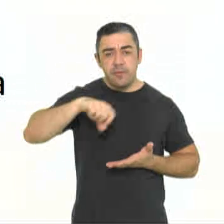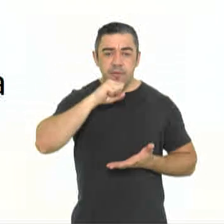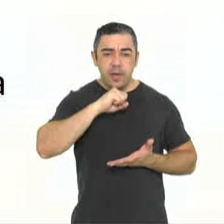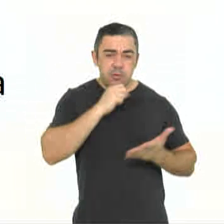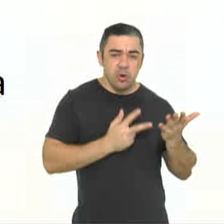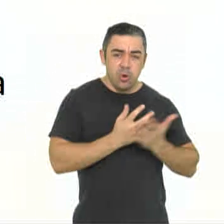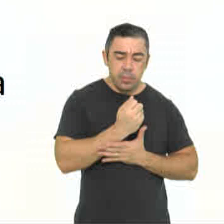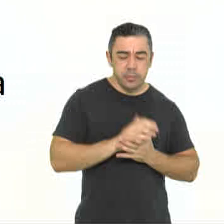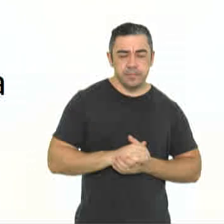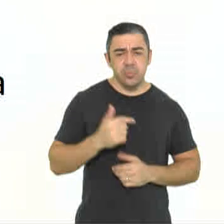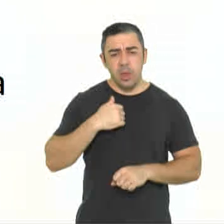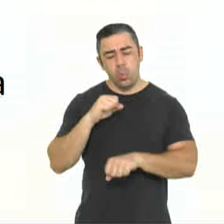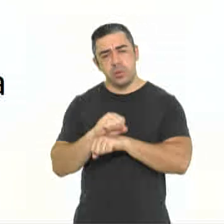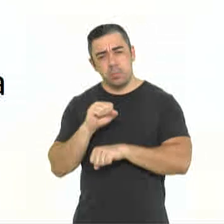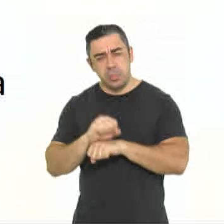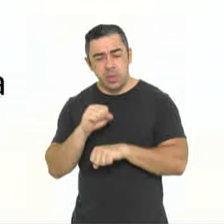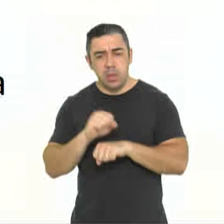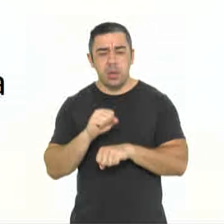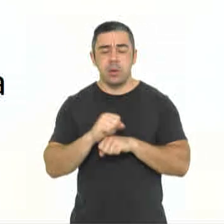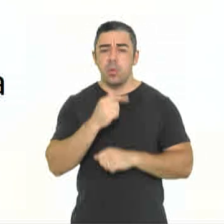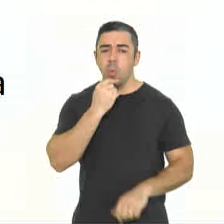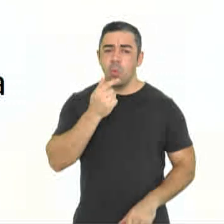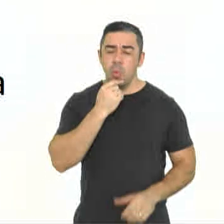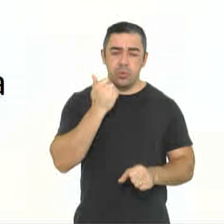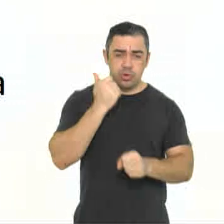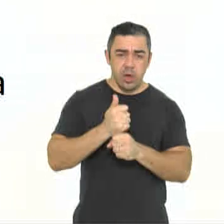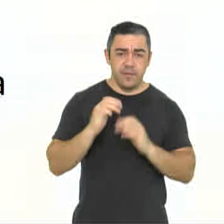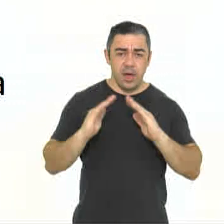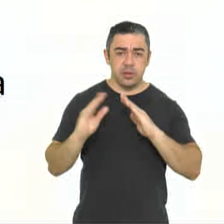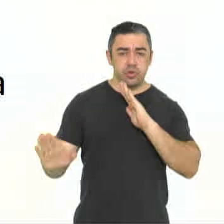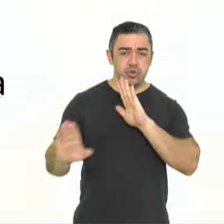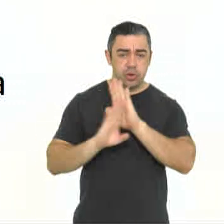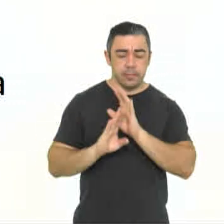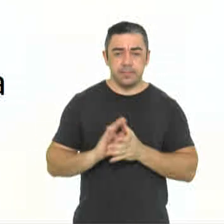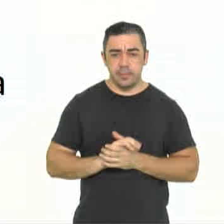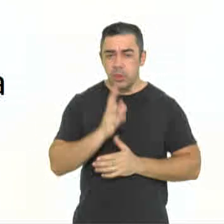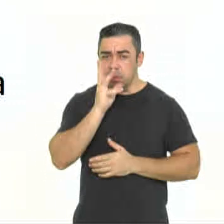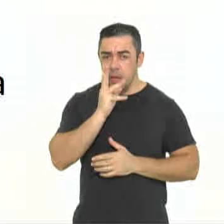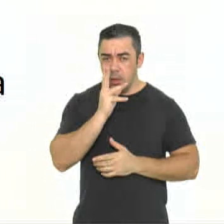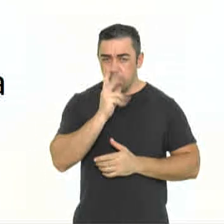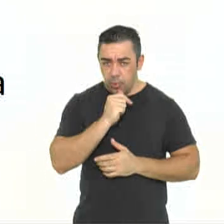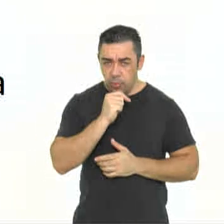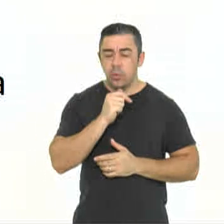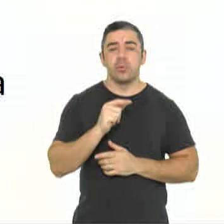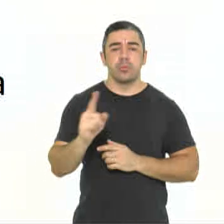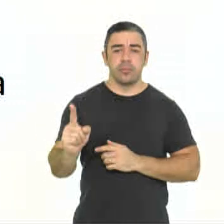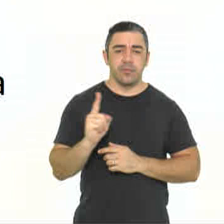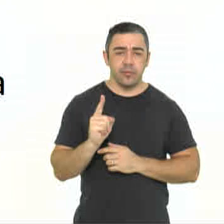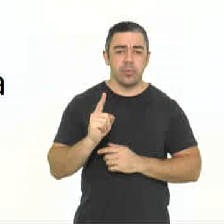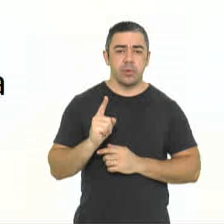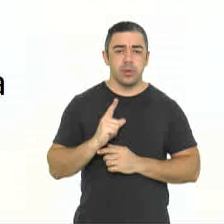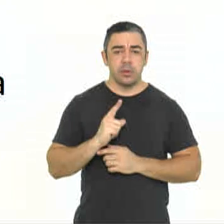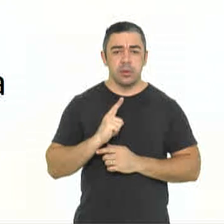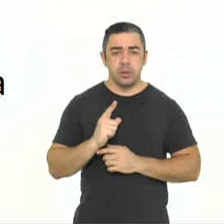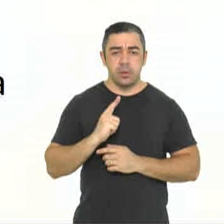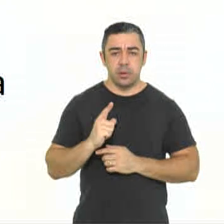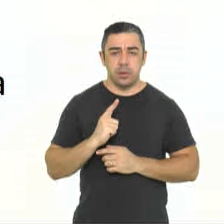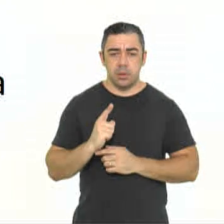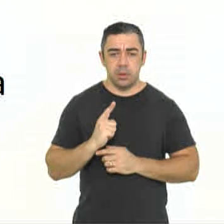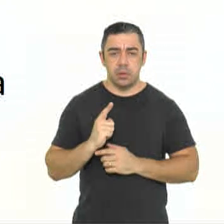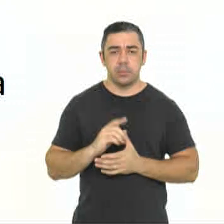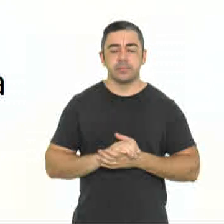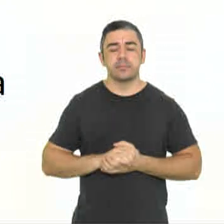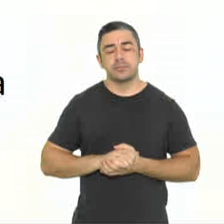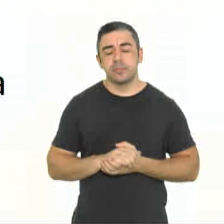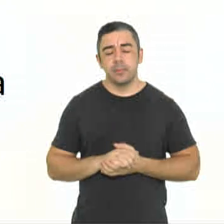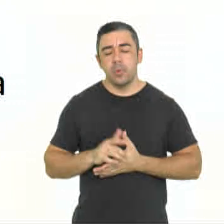desiludidos. Esperei um instante o dono da casa. Tardou um pouco, um tanto trôpego, com um lenço de